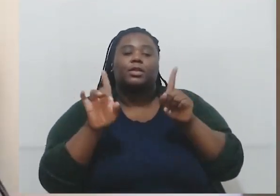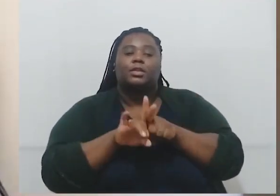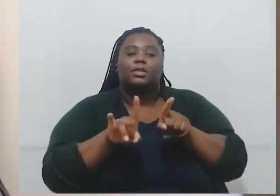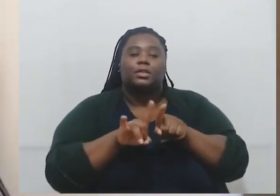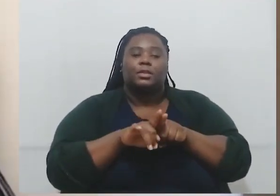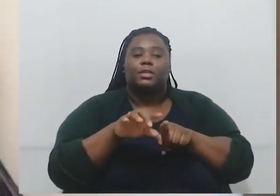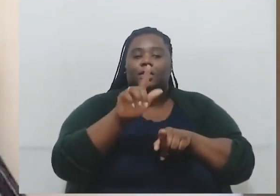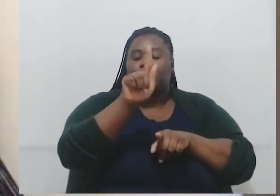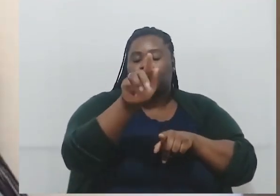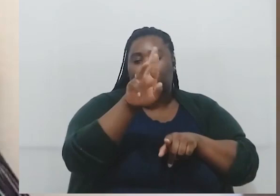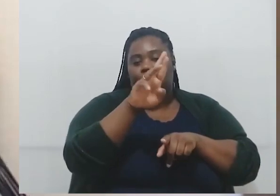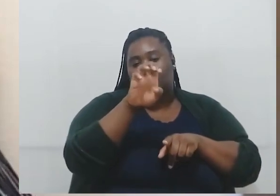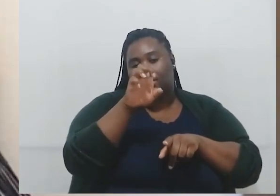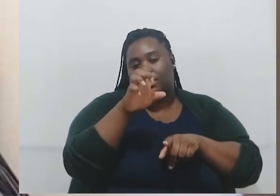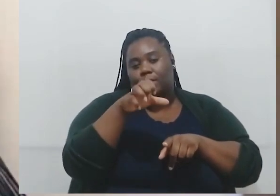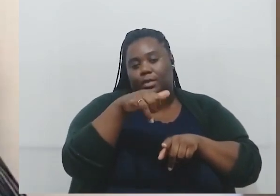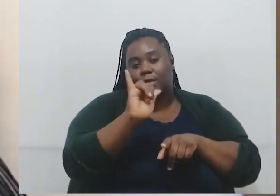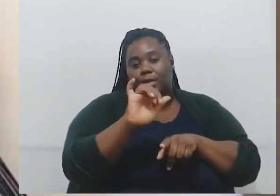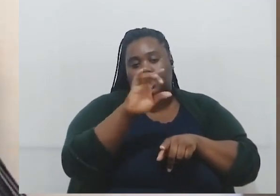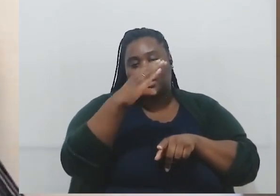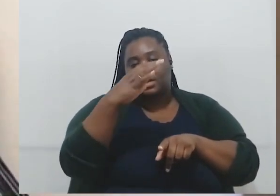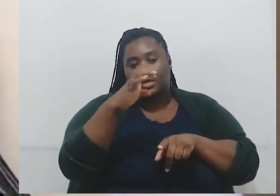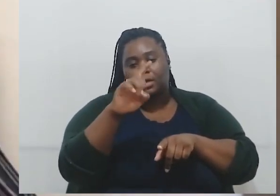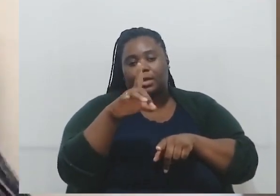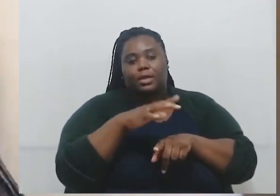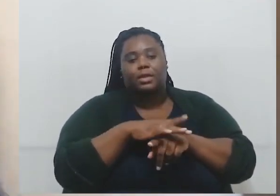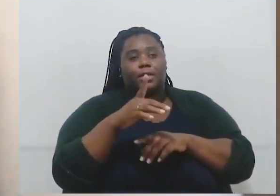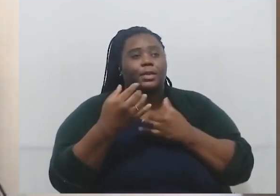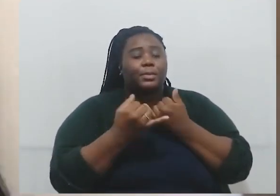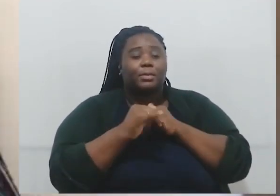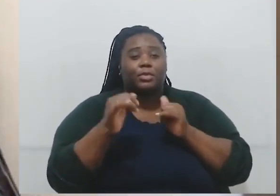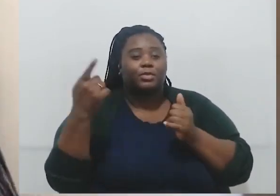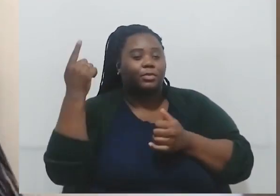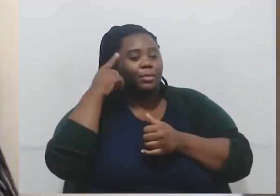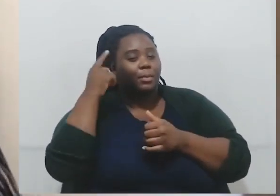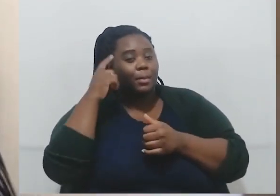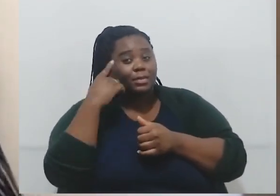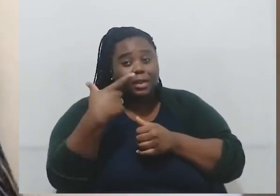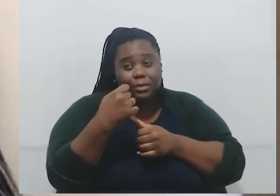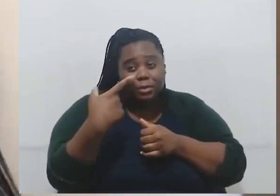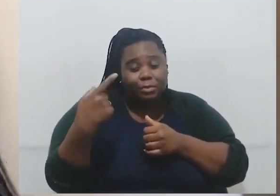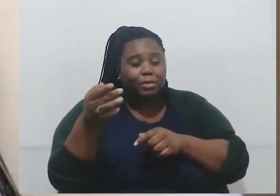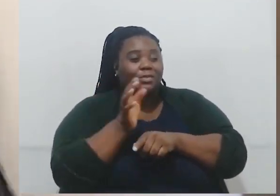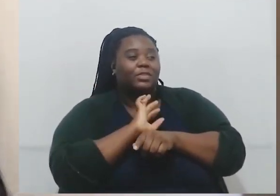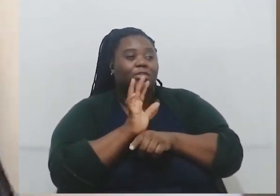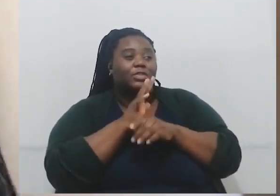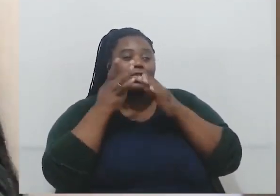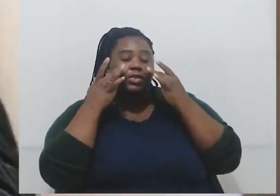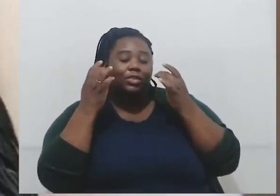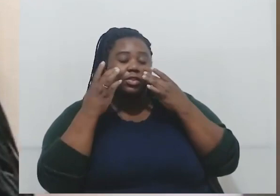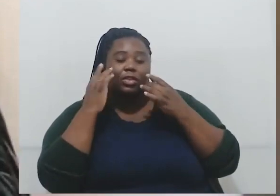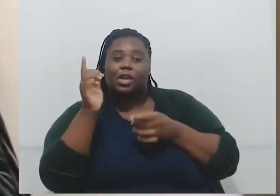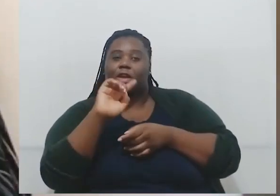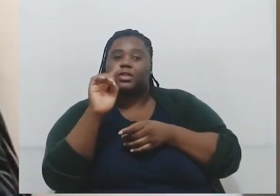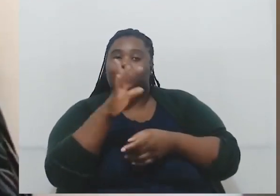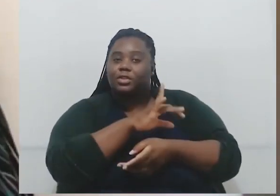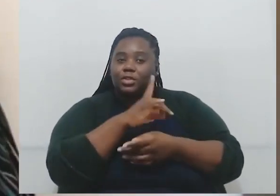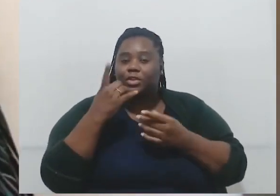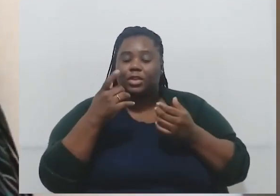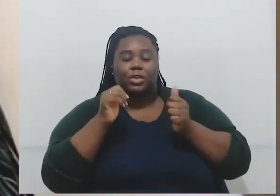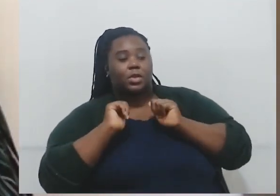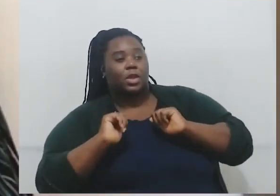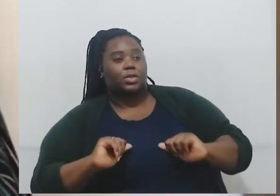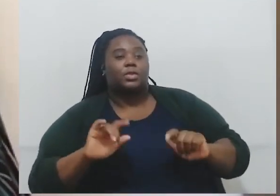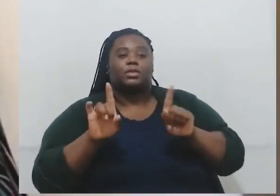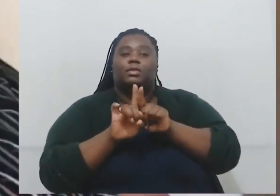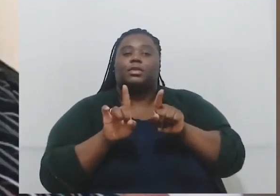a Grace passou. É impossível você pensar em teatro em 2020, em direção, em atuação, sem